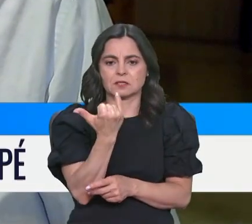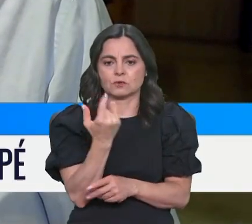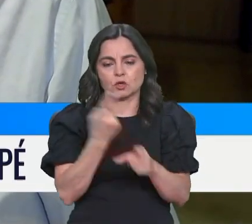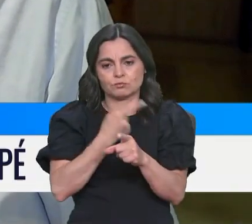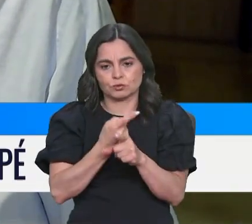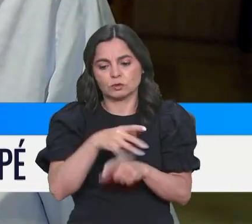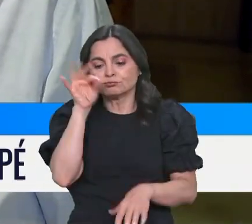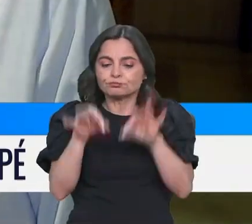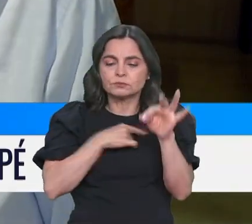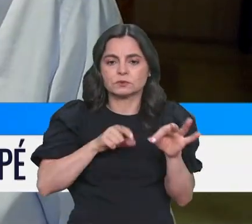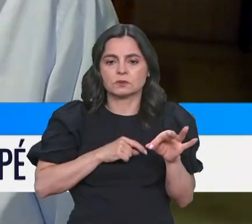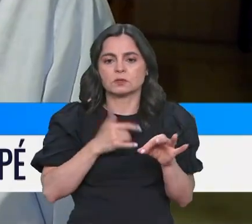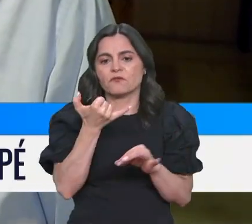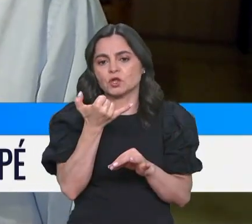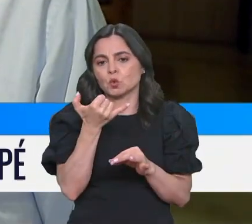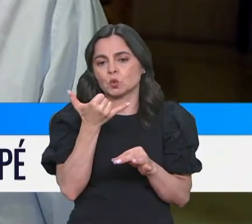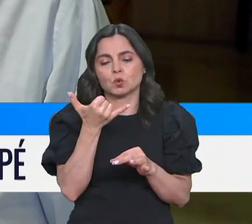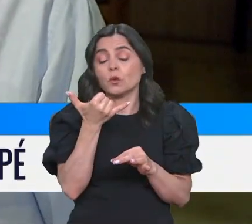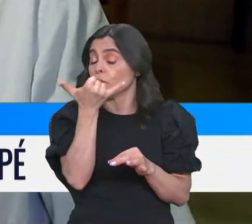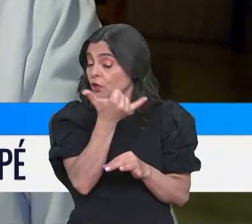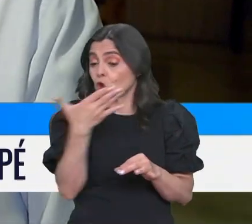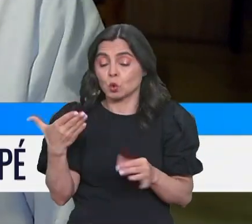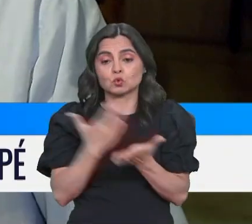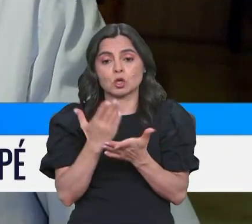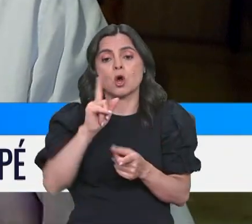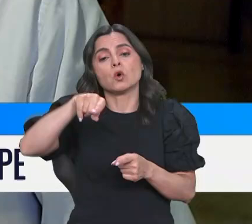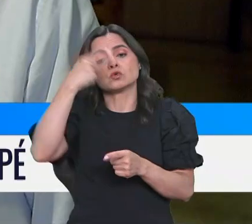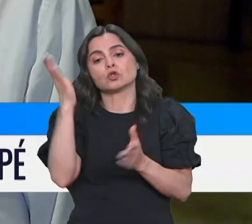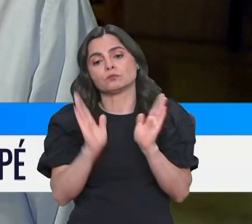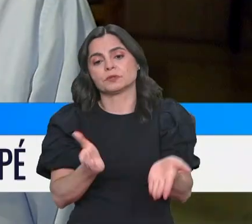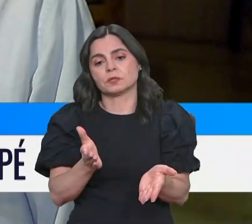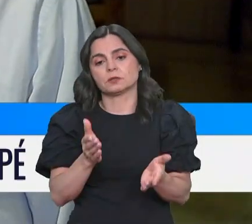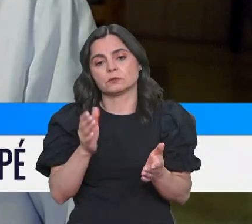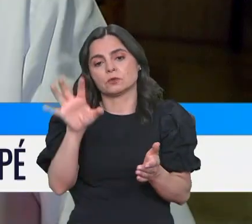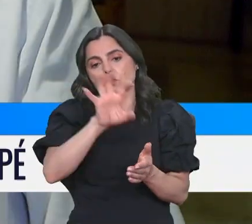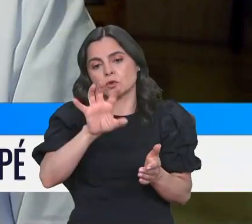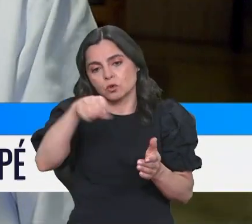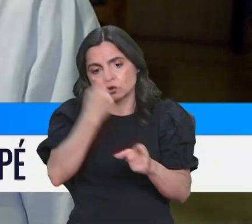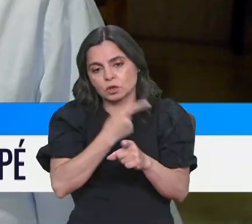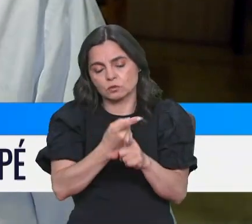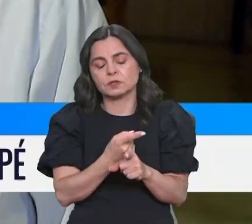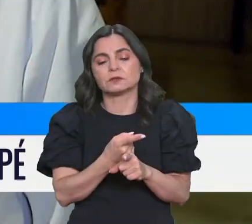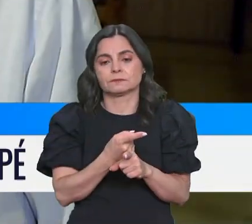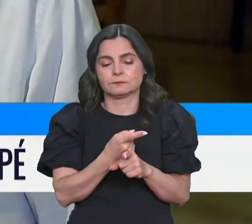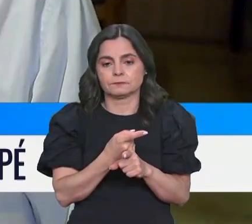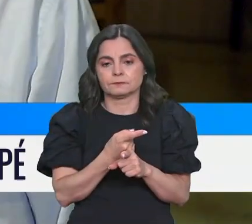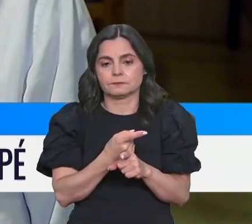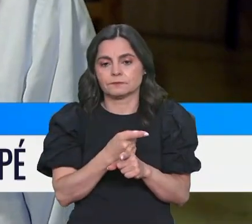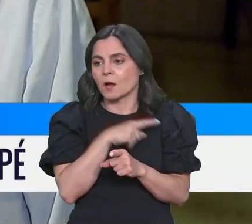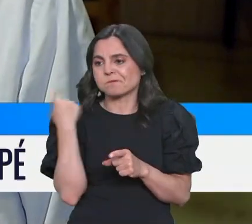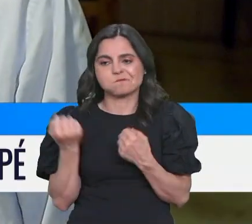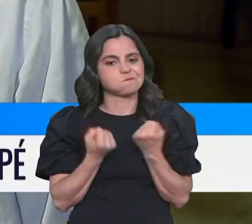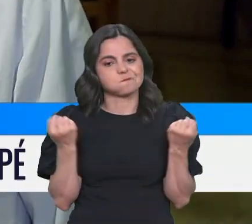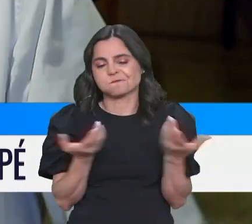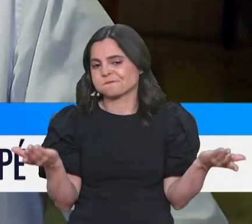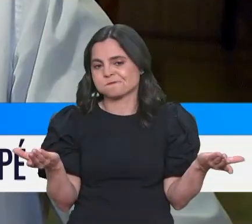tínhamos selecionado, vieram 21, porque os outros precisam de outros procedimentos para os quais não temos possibilidade